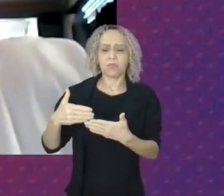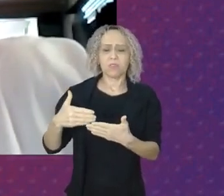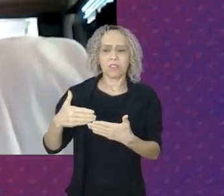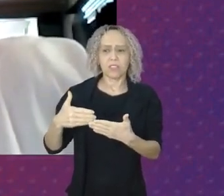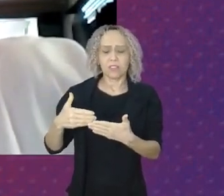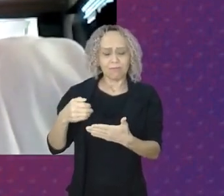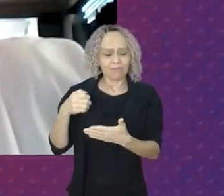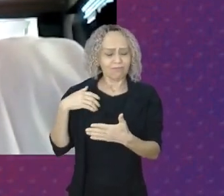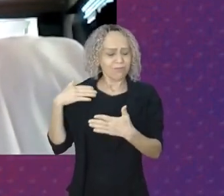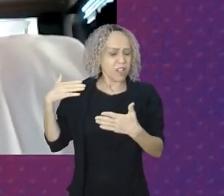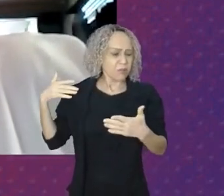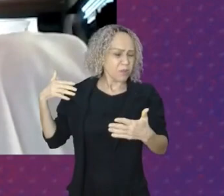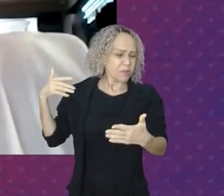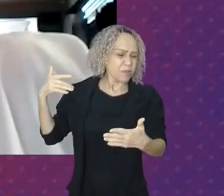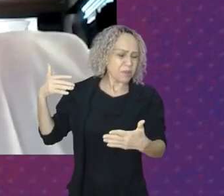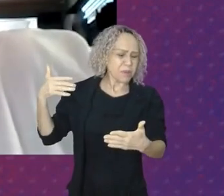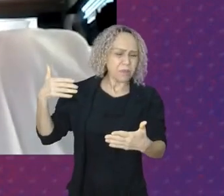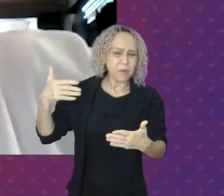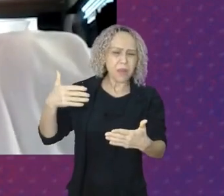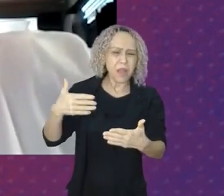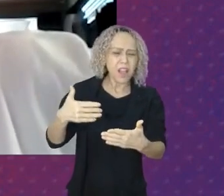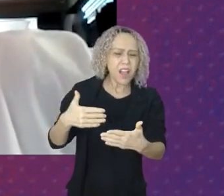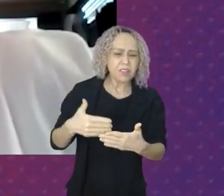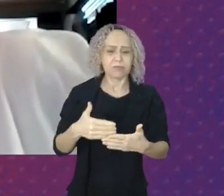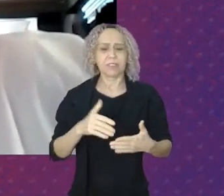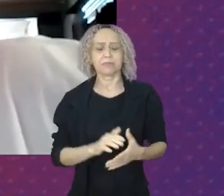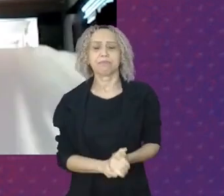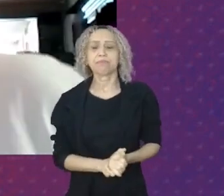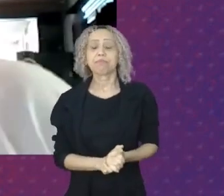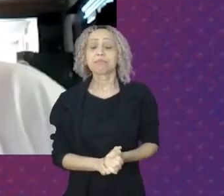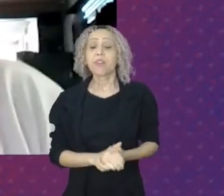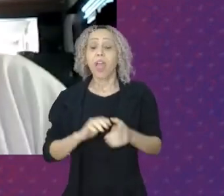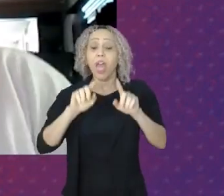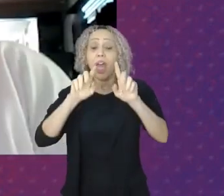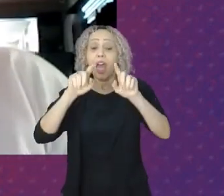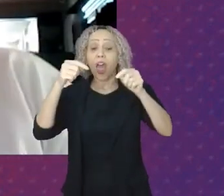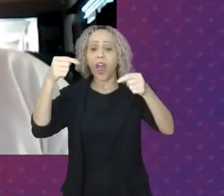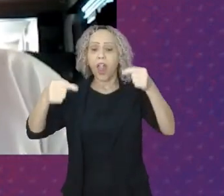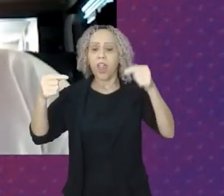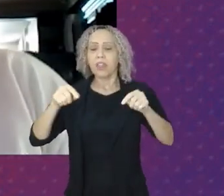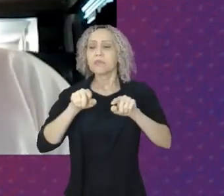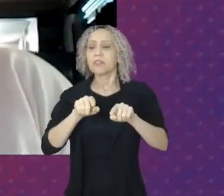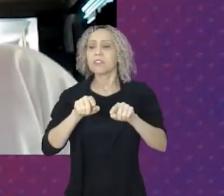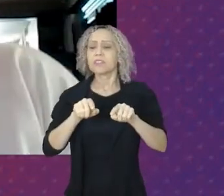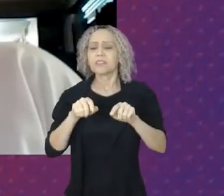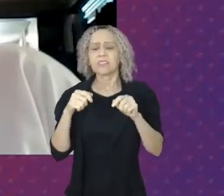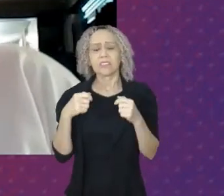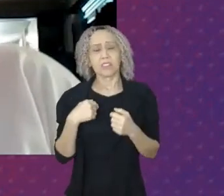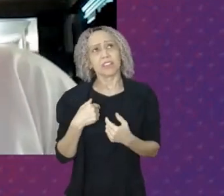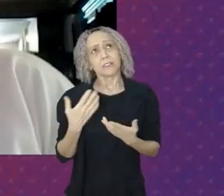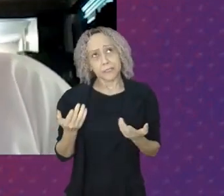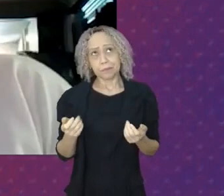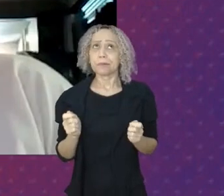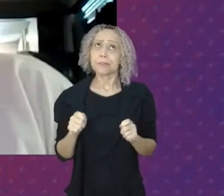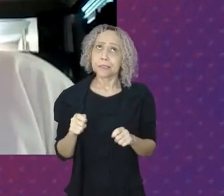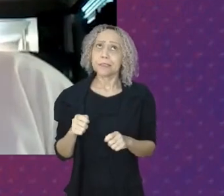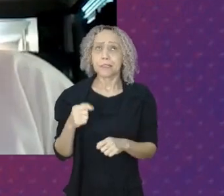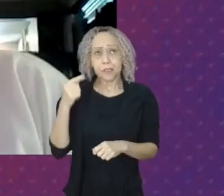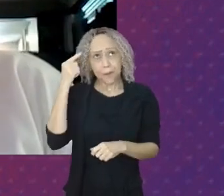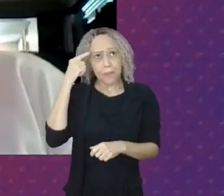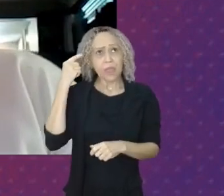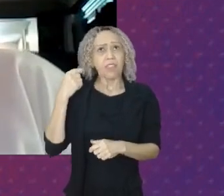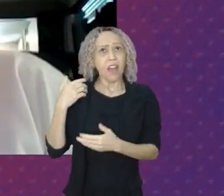longo dos tempos, né? Essas políticas, elas deveriam já ter sido pensadas há muitos anos atrás